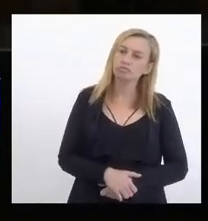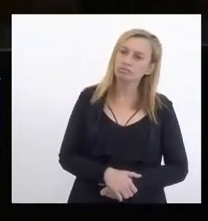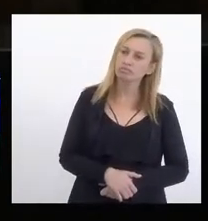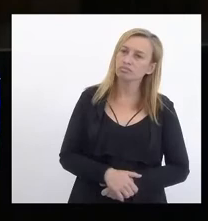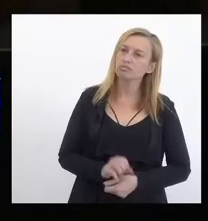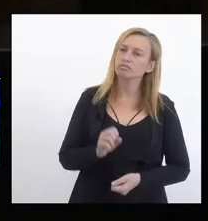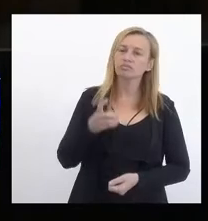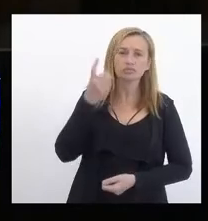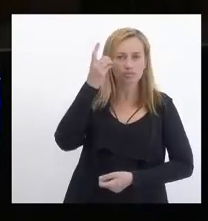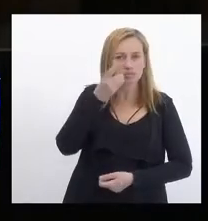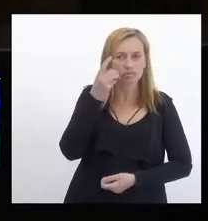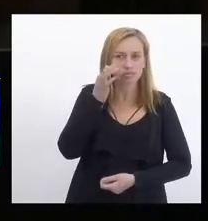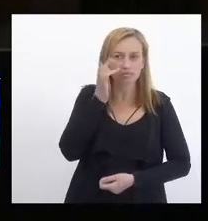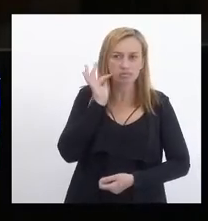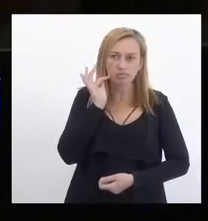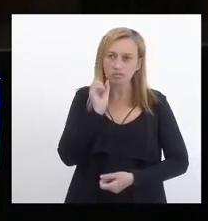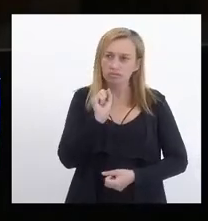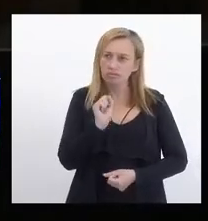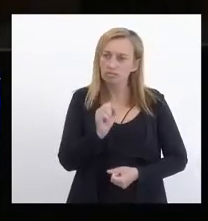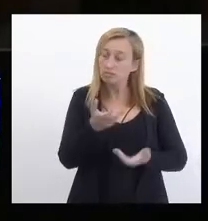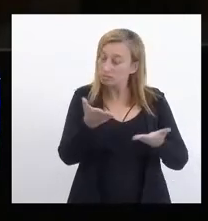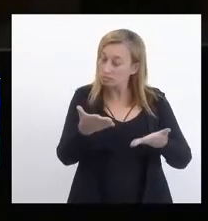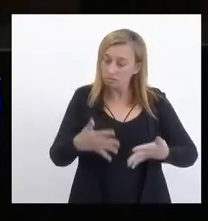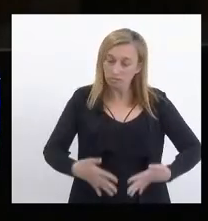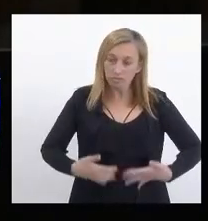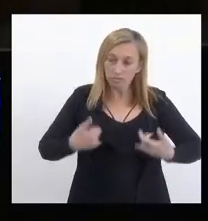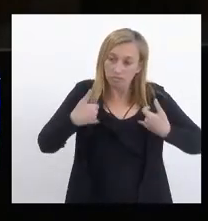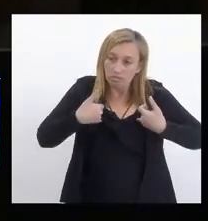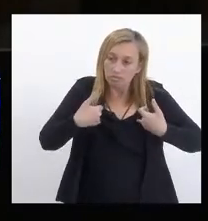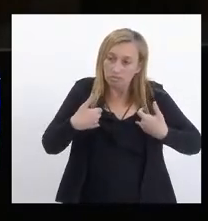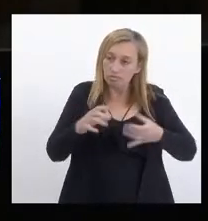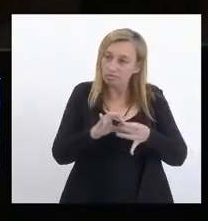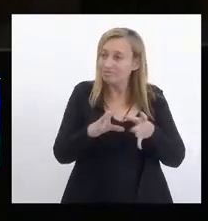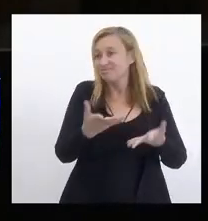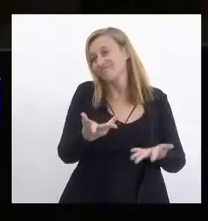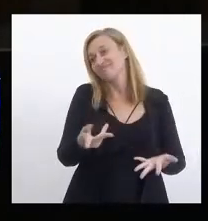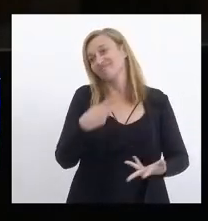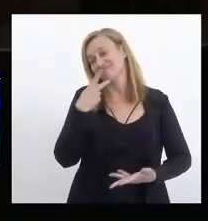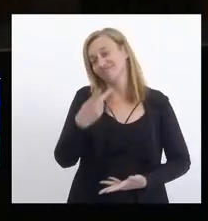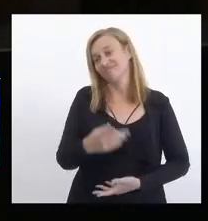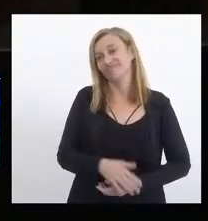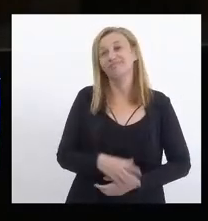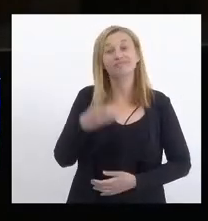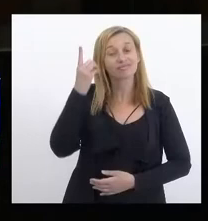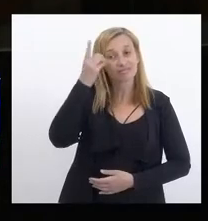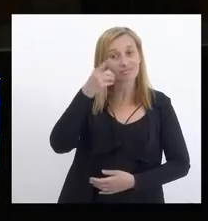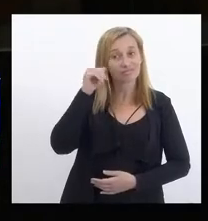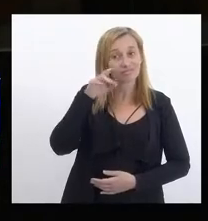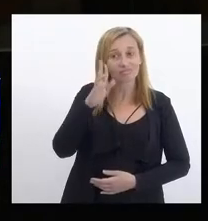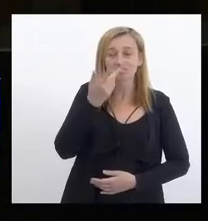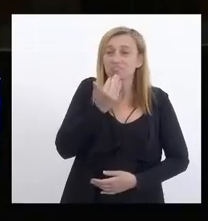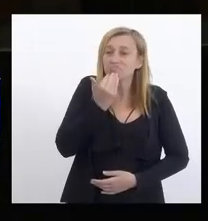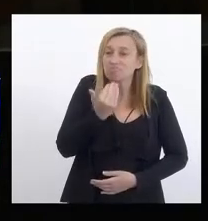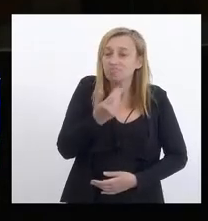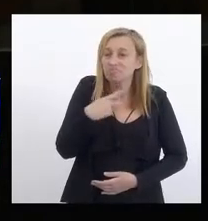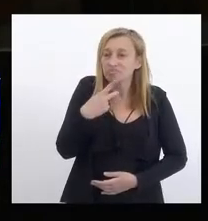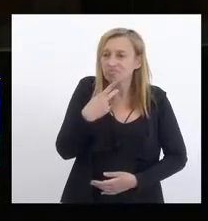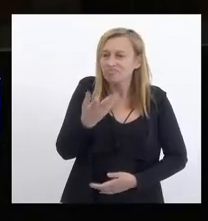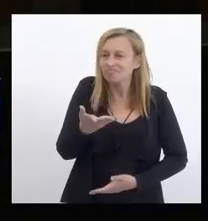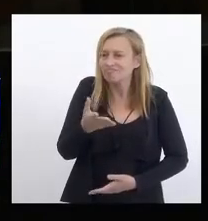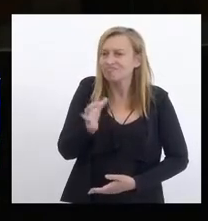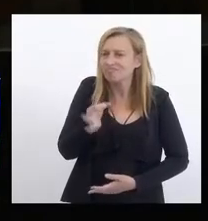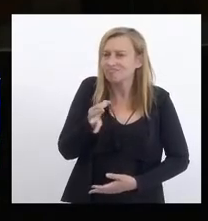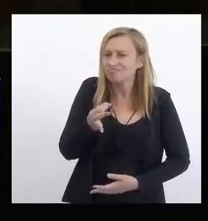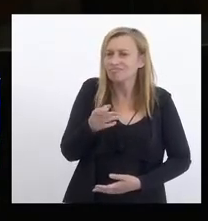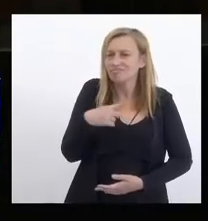Nobre deputado Flávio Serafini, é com o maior prazer que eu cedo uma parte a Vossa Excelência. Deputado Leomar, queria pedir uma parte a Vossa Excelência, justamente para a gente